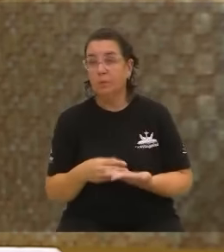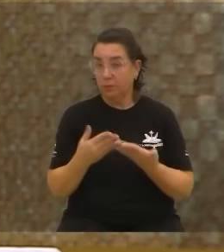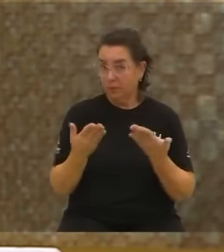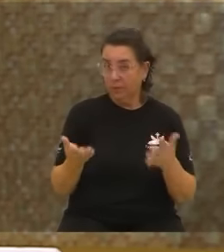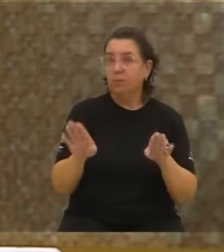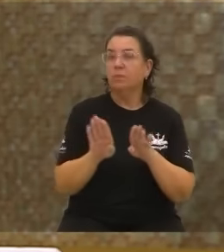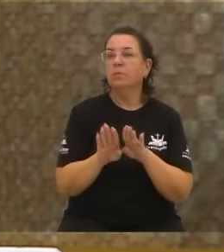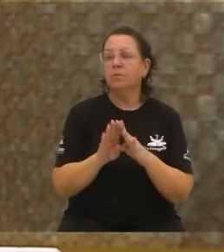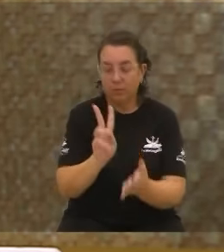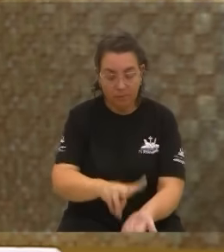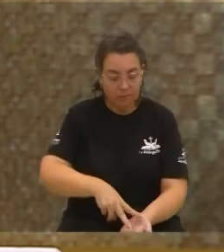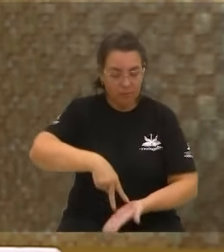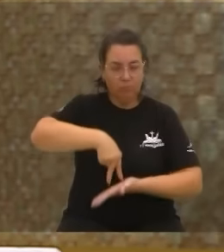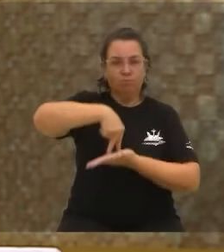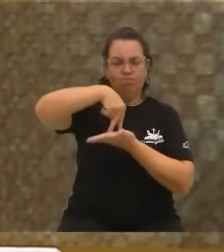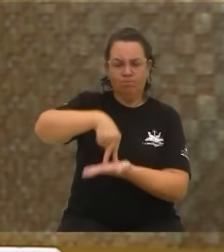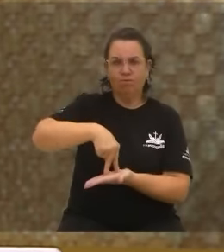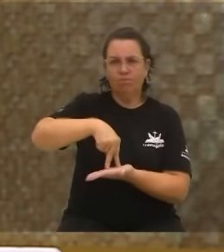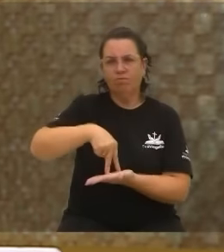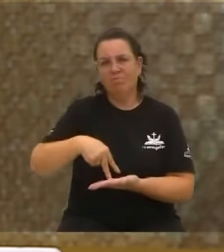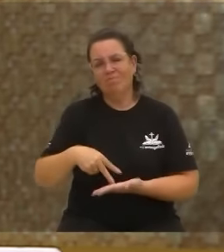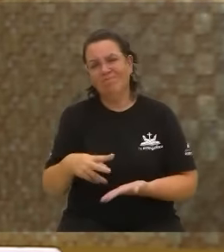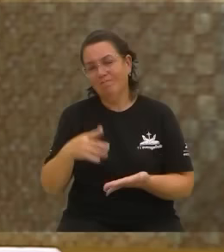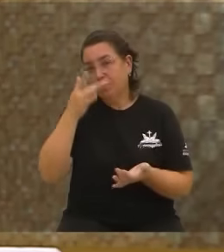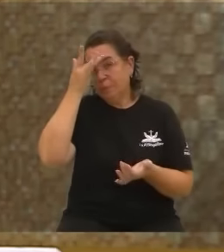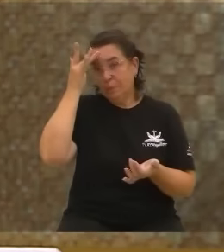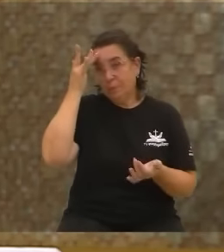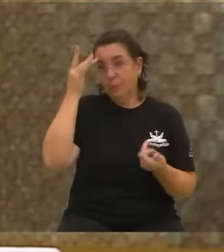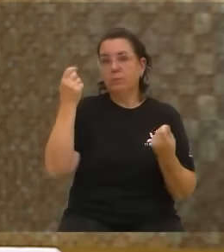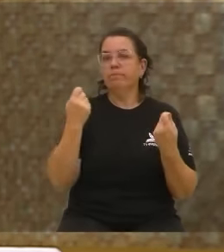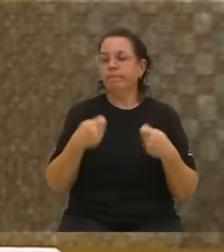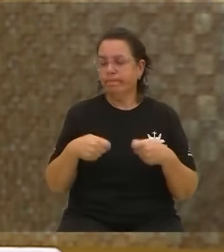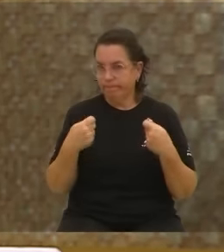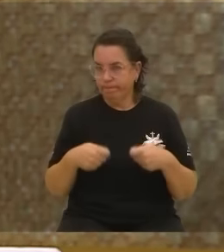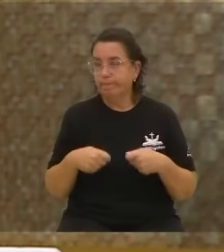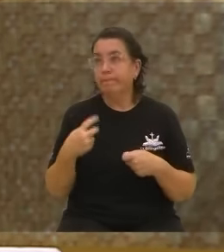e levanta todo aquele que